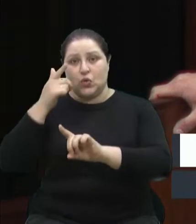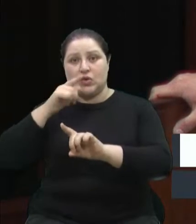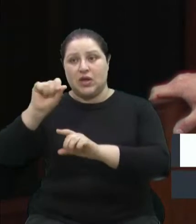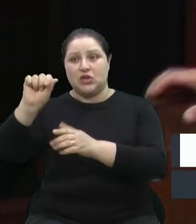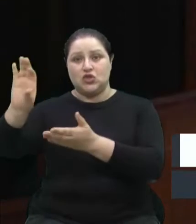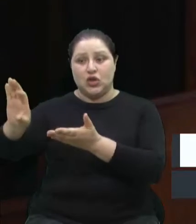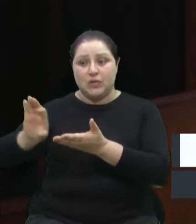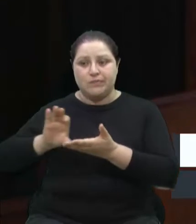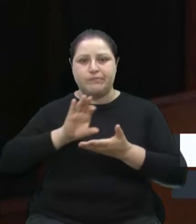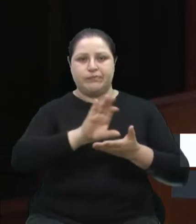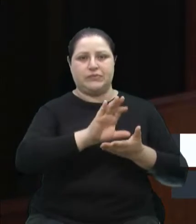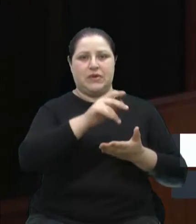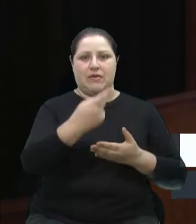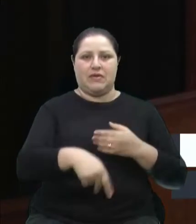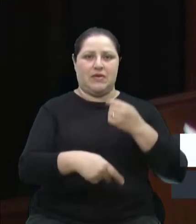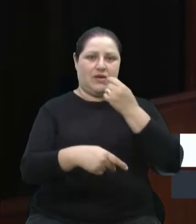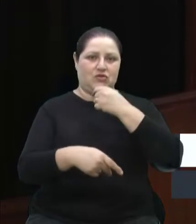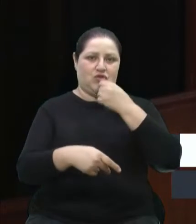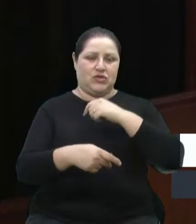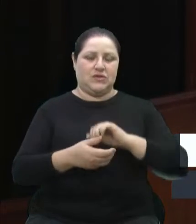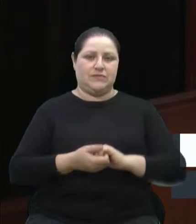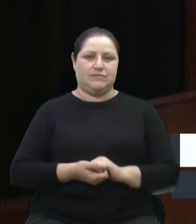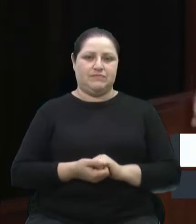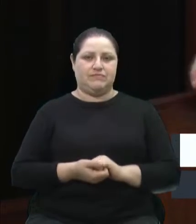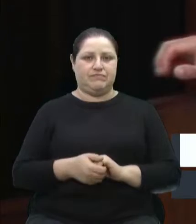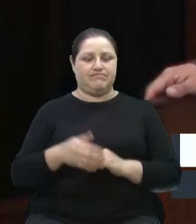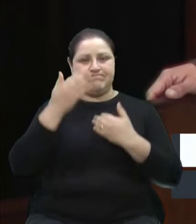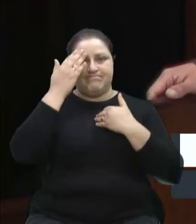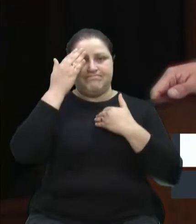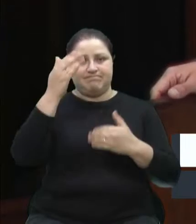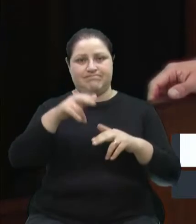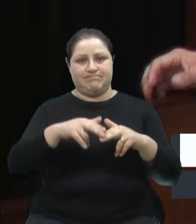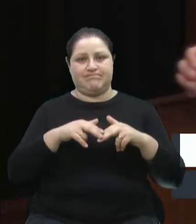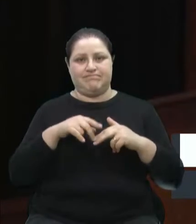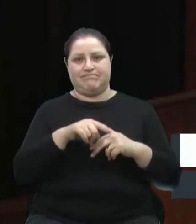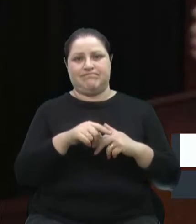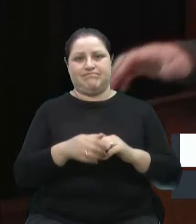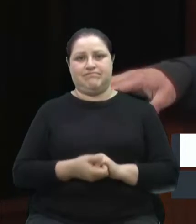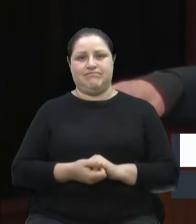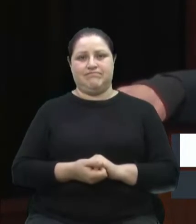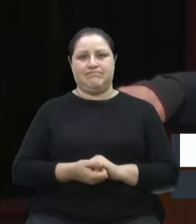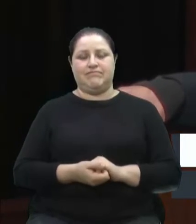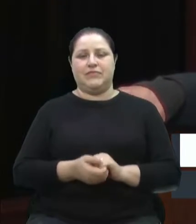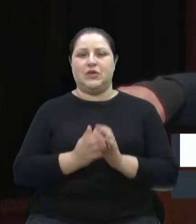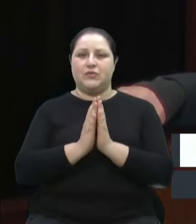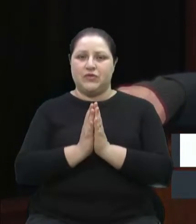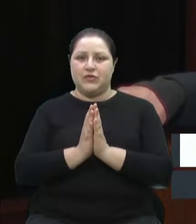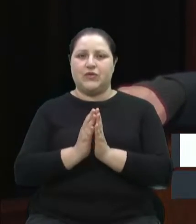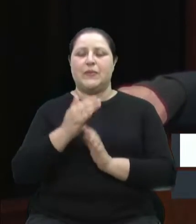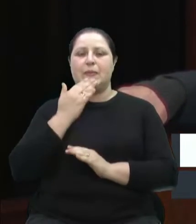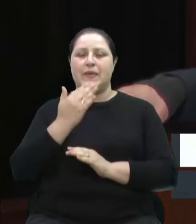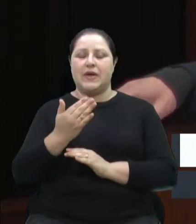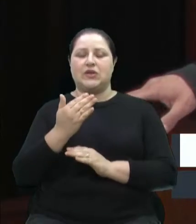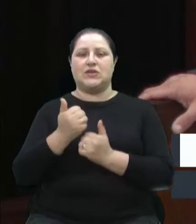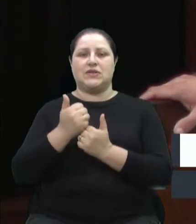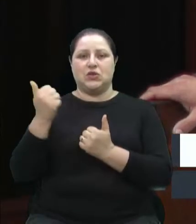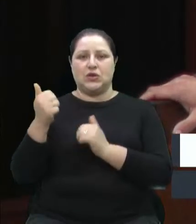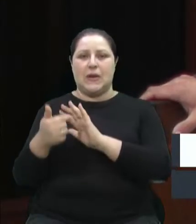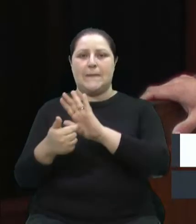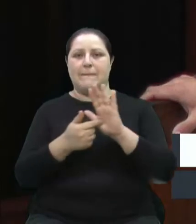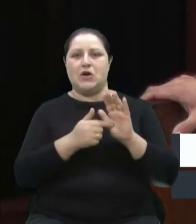município. Então, fico muito grato por isso. Por gentileza, peço à minha assessoria que possa exibir